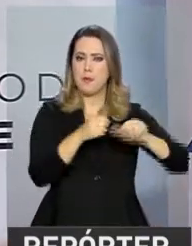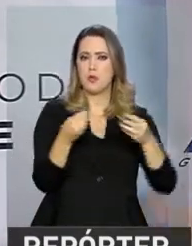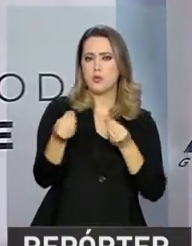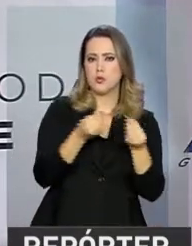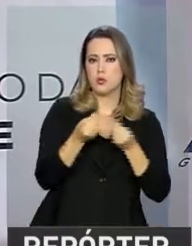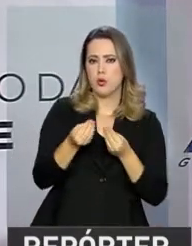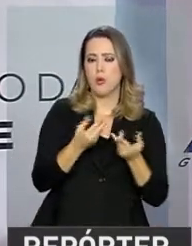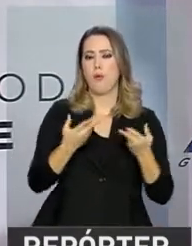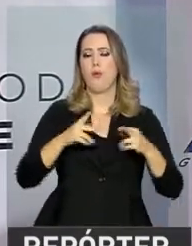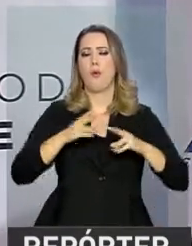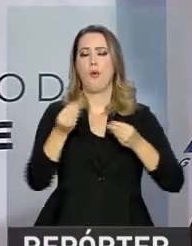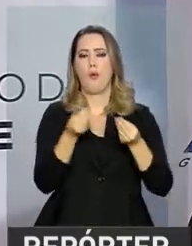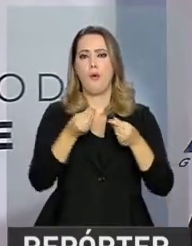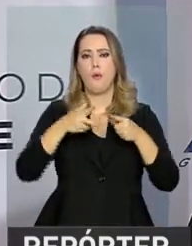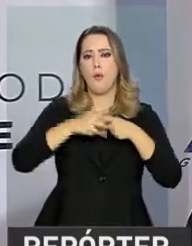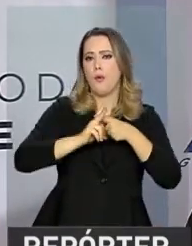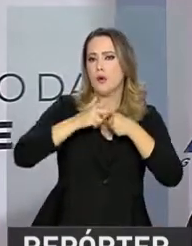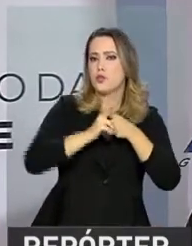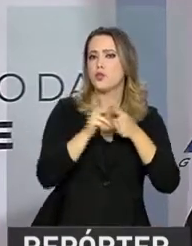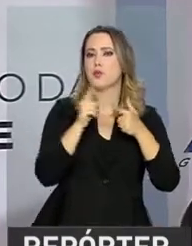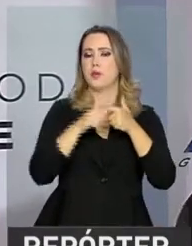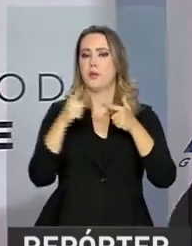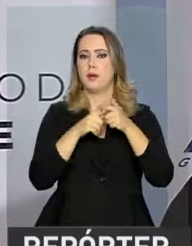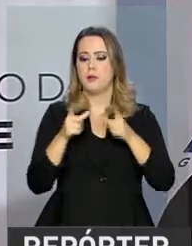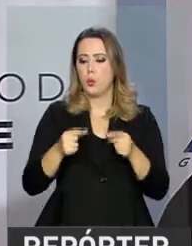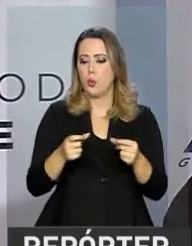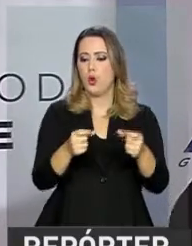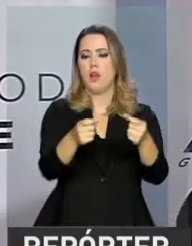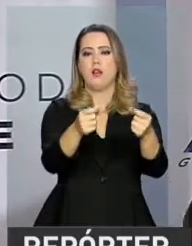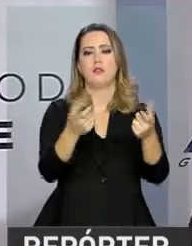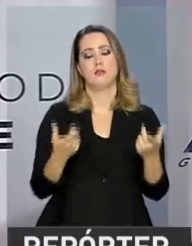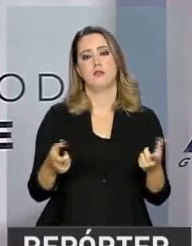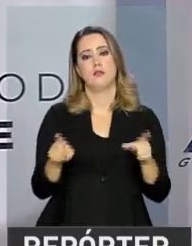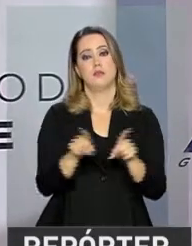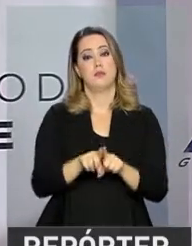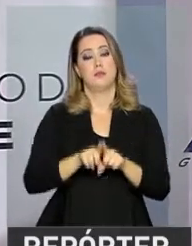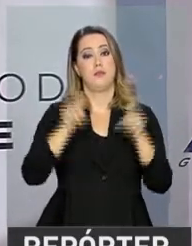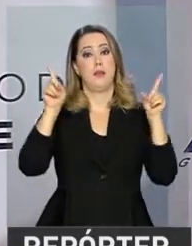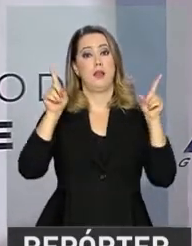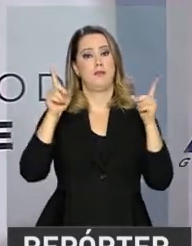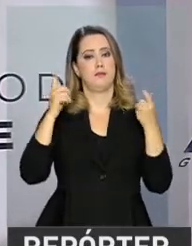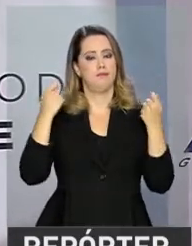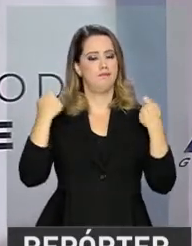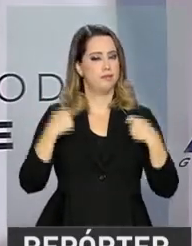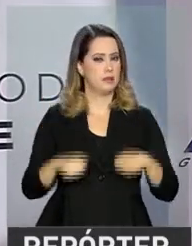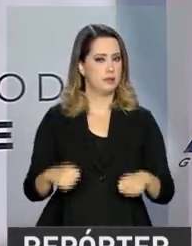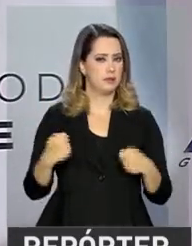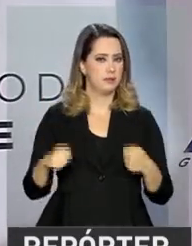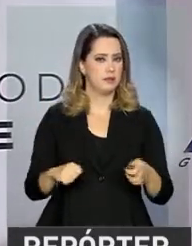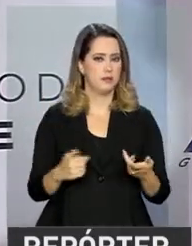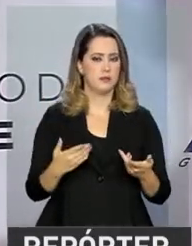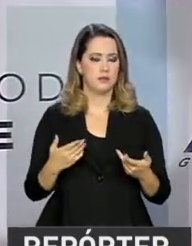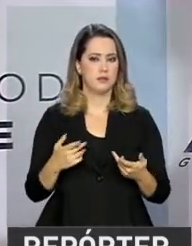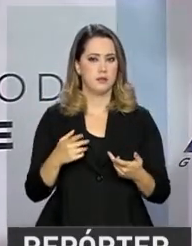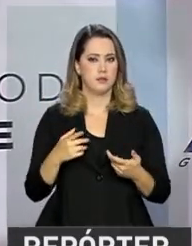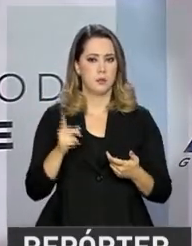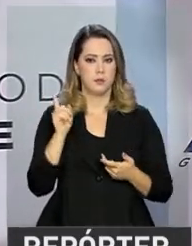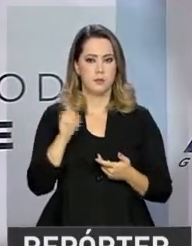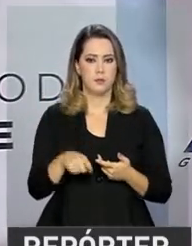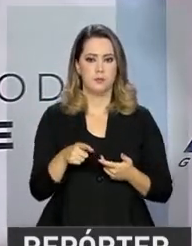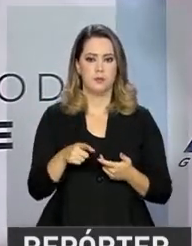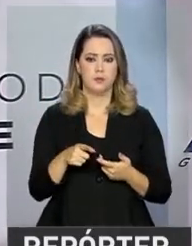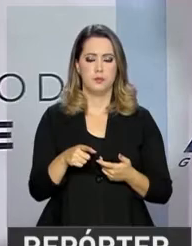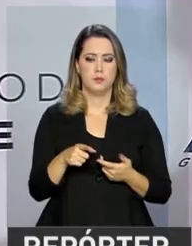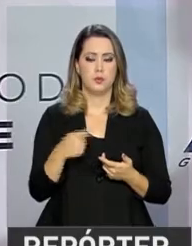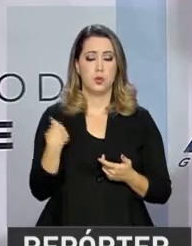corrigir esses problemas o pronome está investindo muito recurso nisso mas é a questão é que